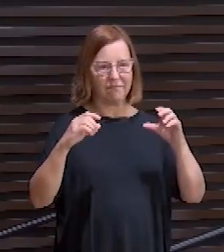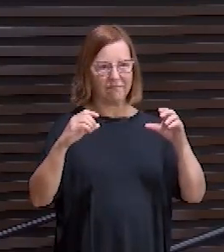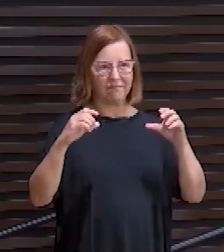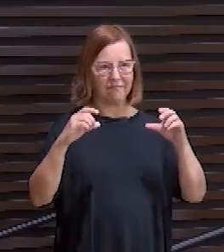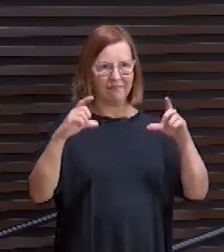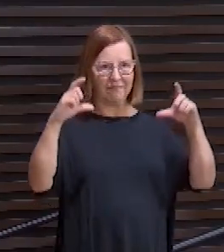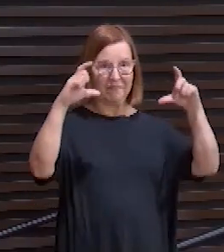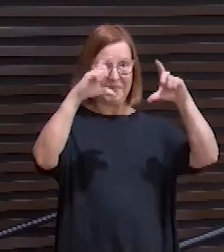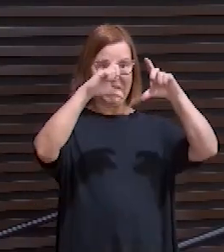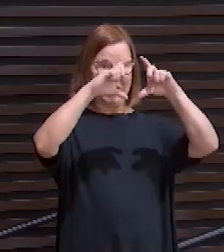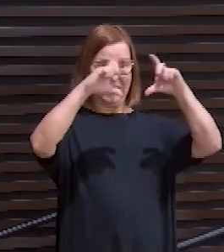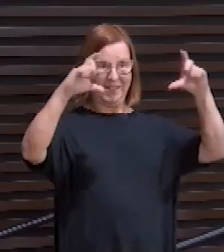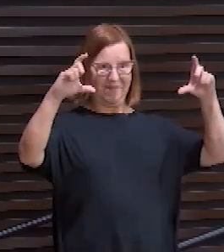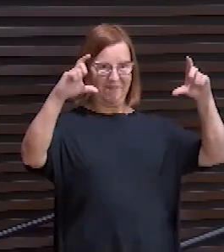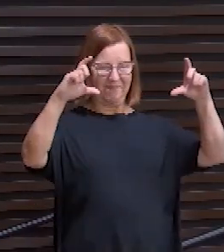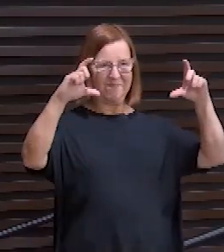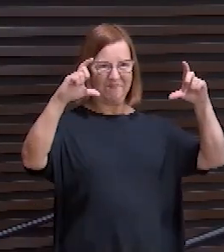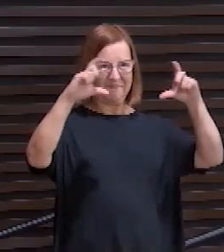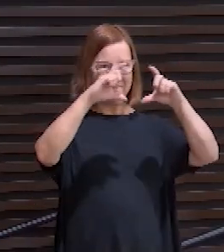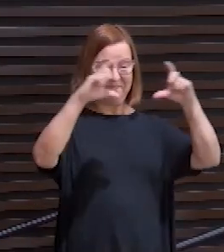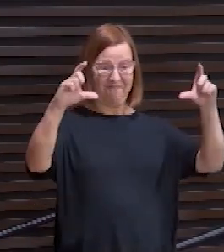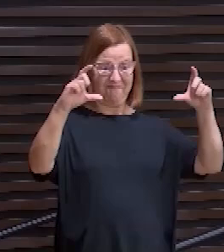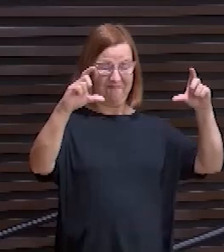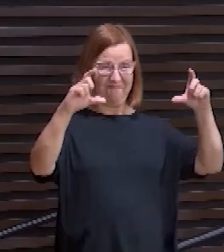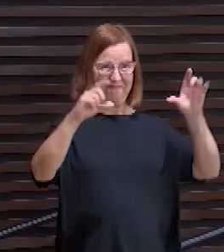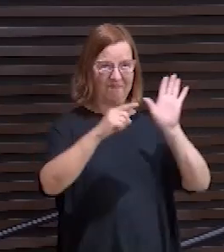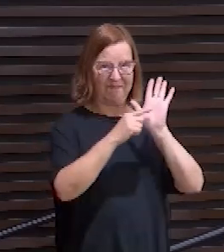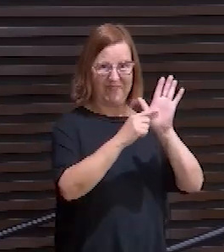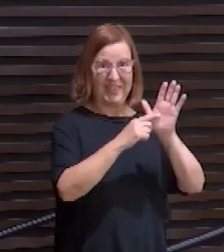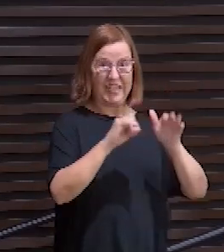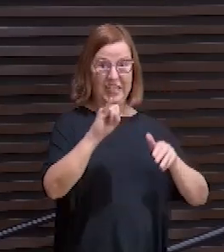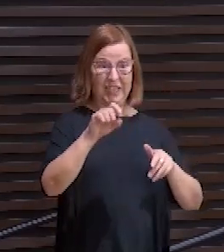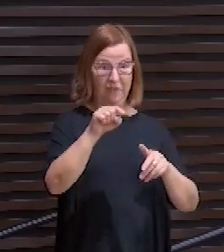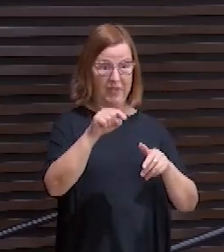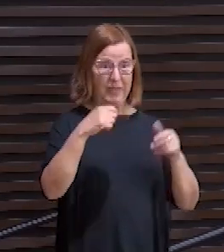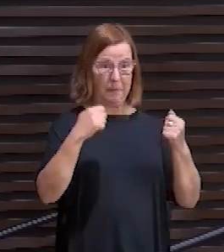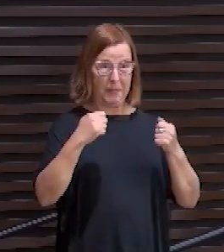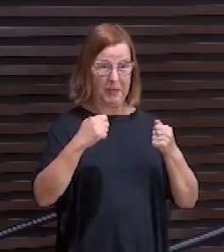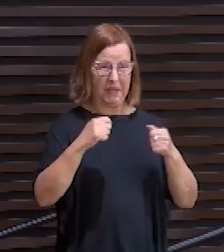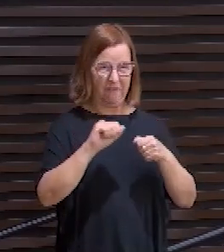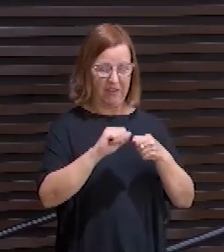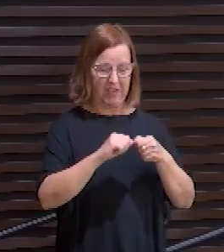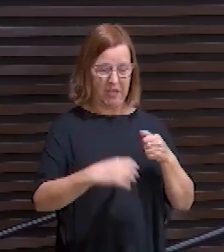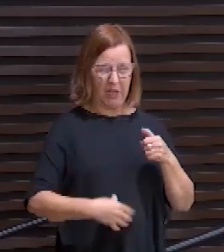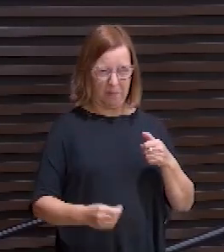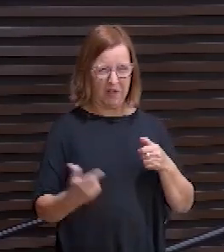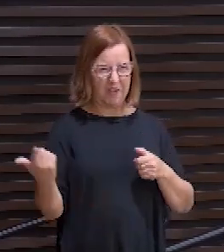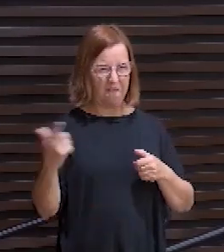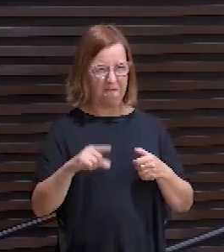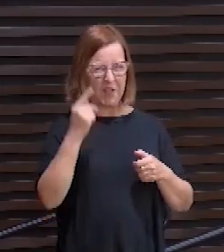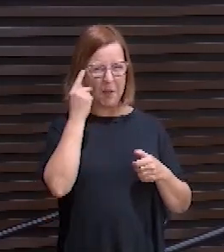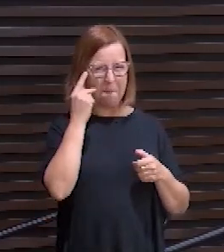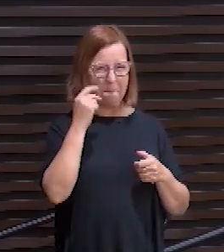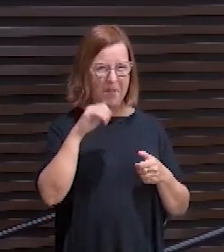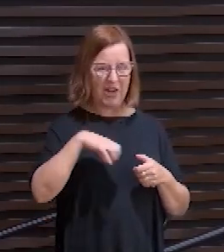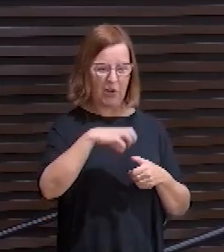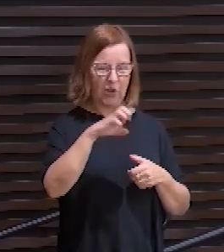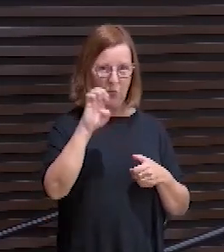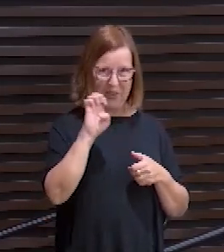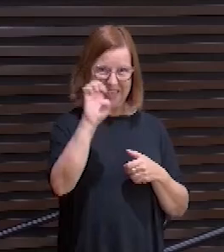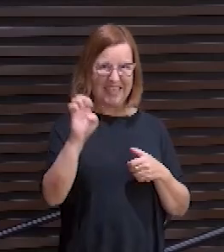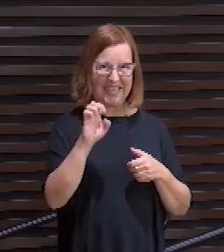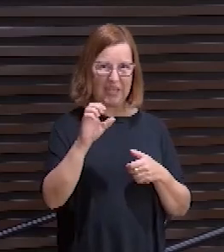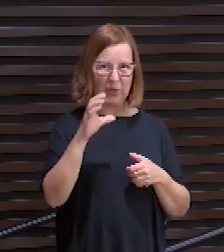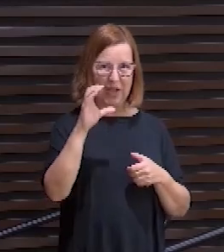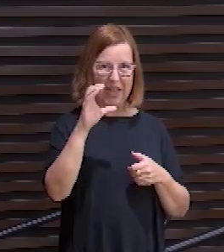aborto, venha até a Califórnia. Nós te ajudamos. E embaixo, ele botou o seguinte texto.